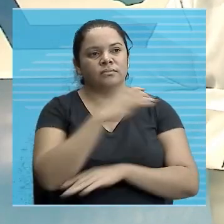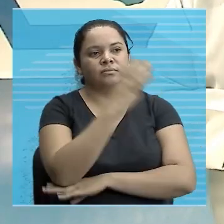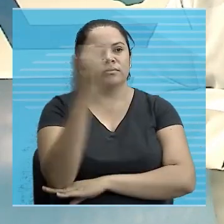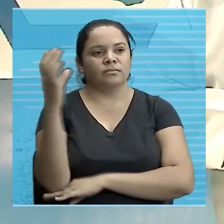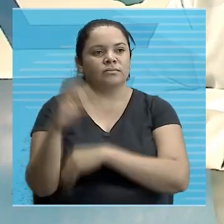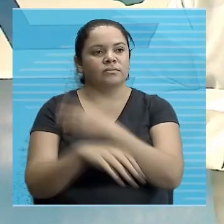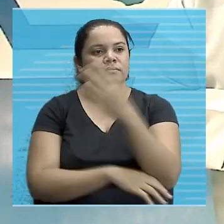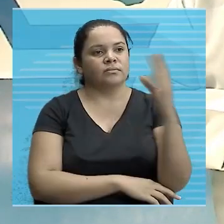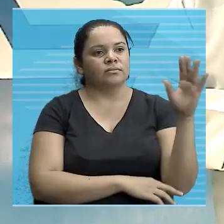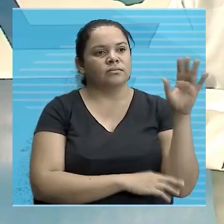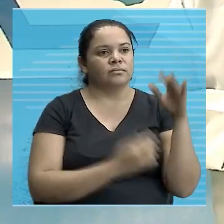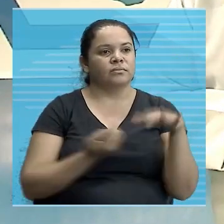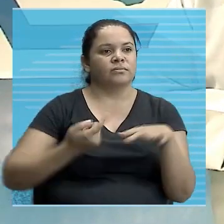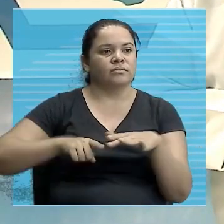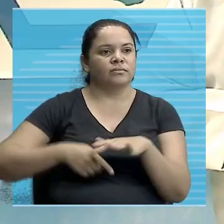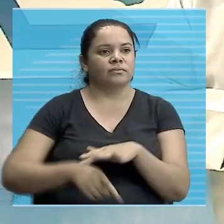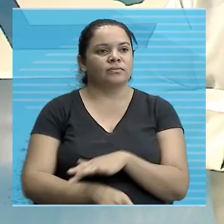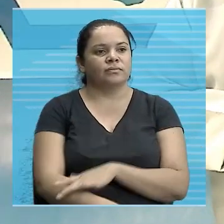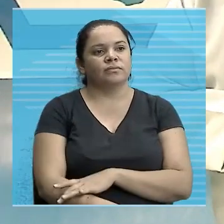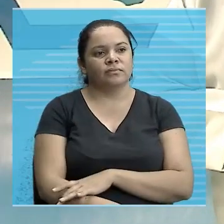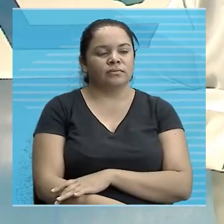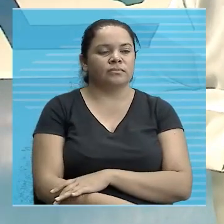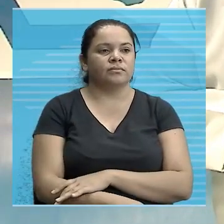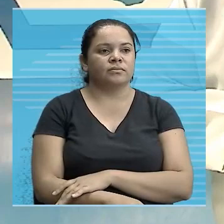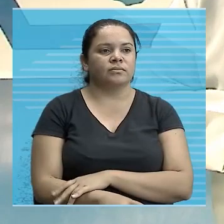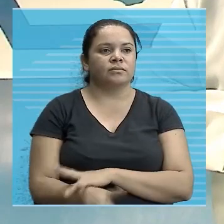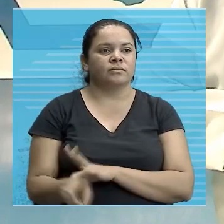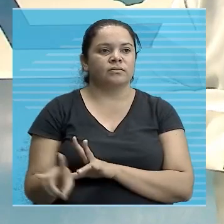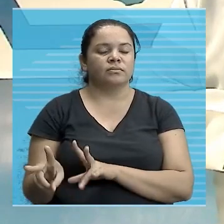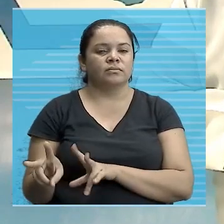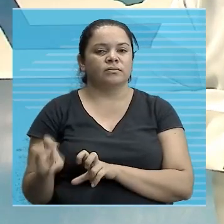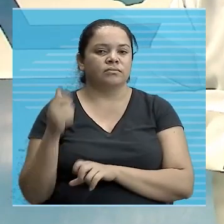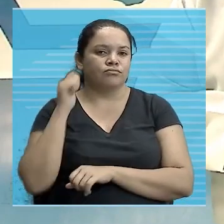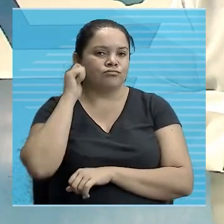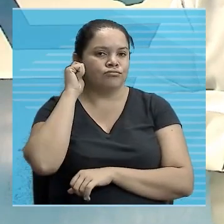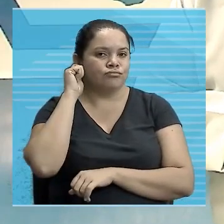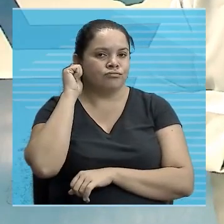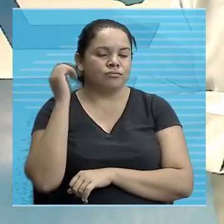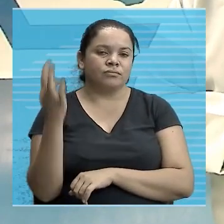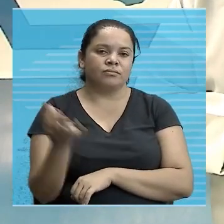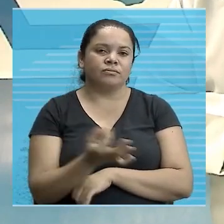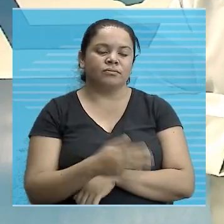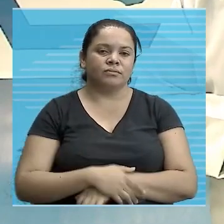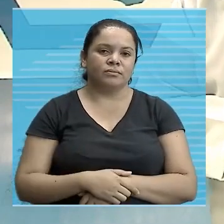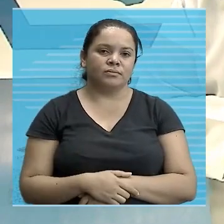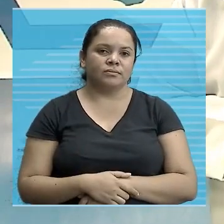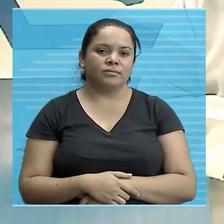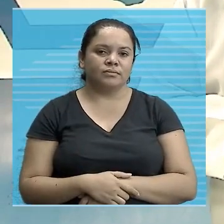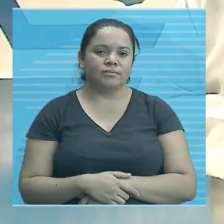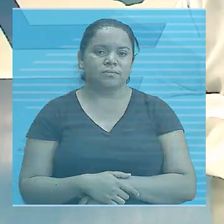Natureza, aprofundamento, falando de um tema, ó, show de bola. Até lá.